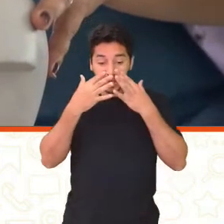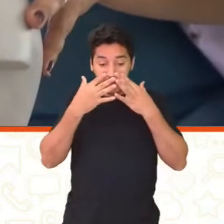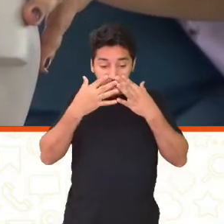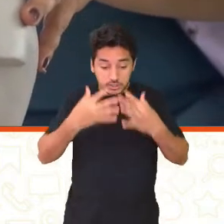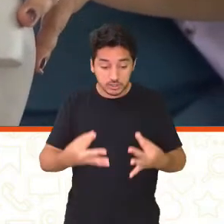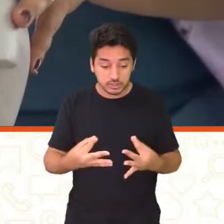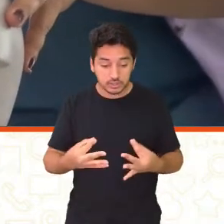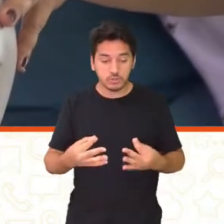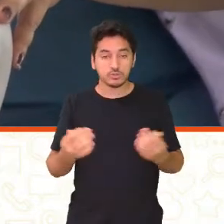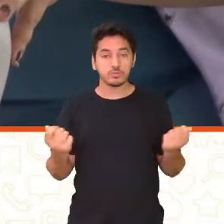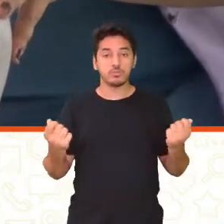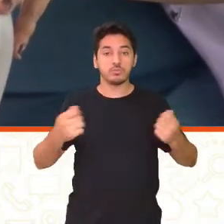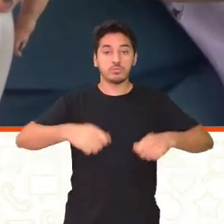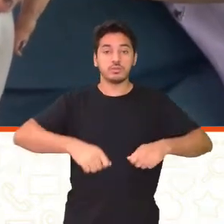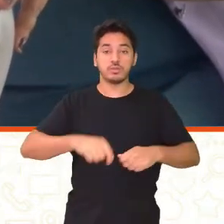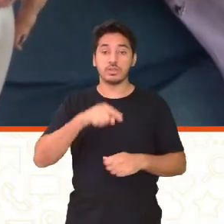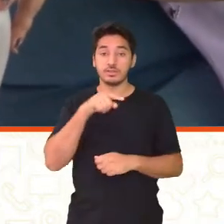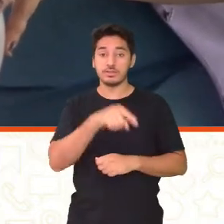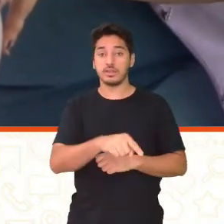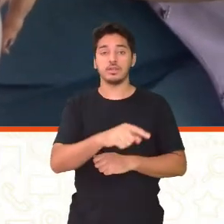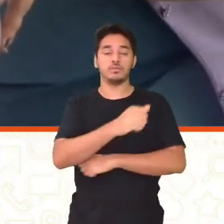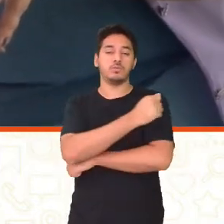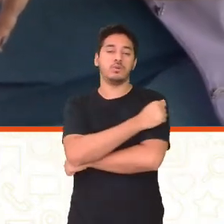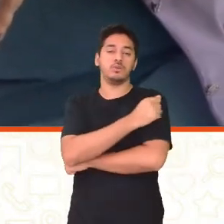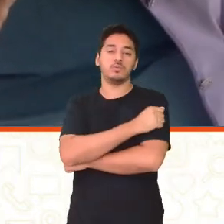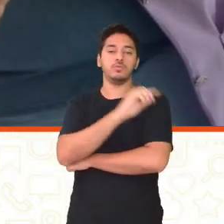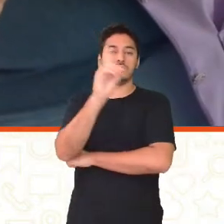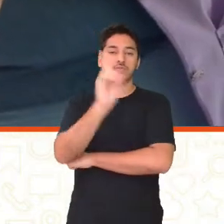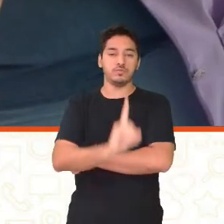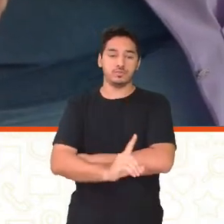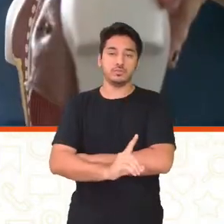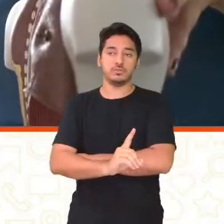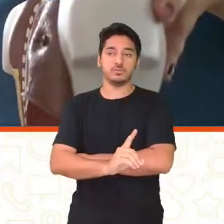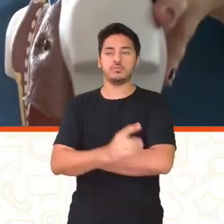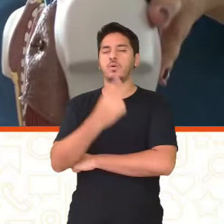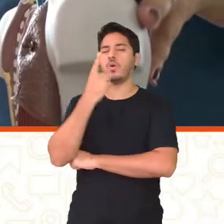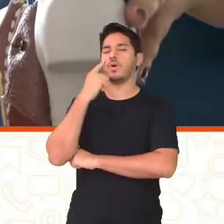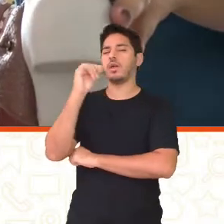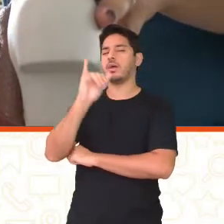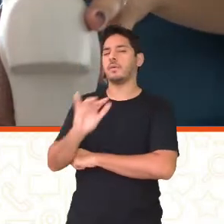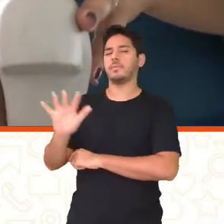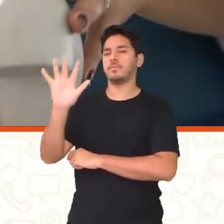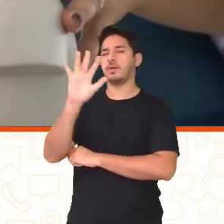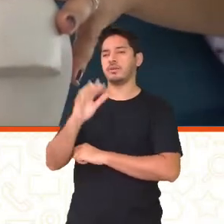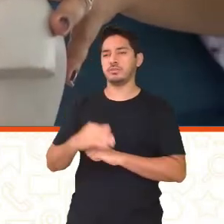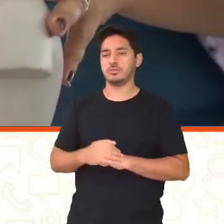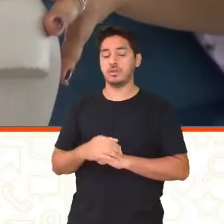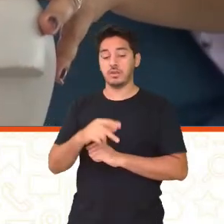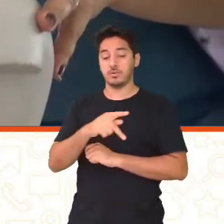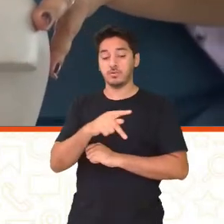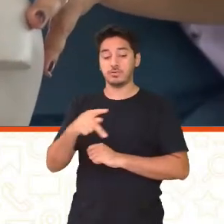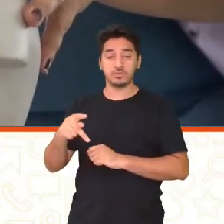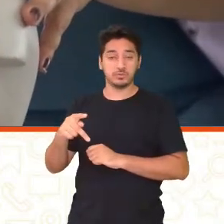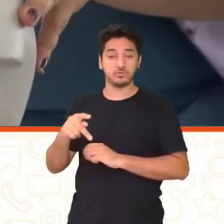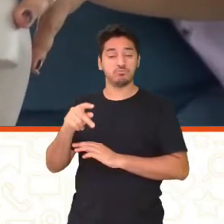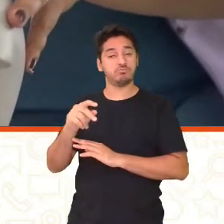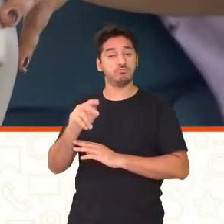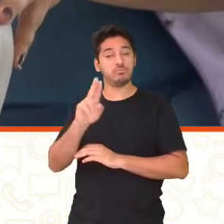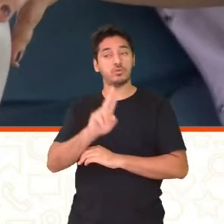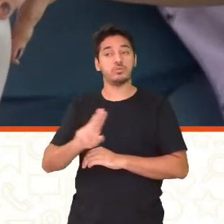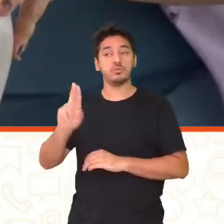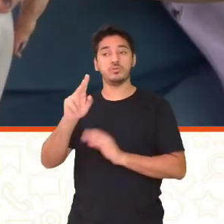e necessidades do estudante com deficiência múltipla. Observe aí na imagem que a professora está usando o torso da